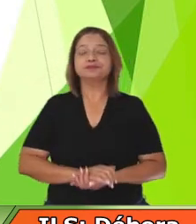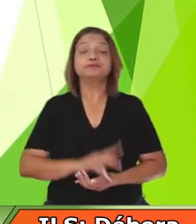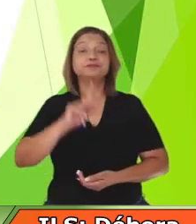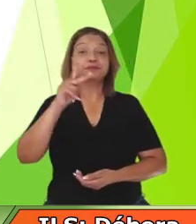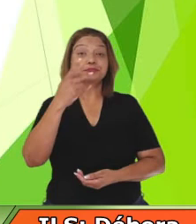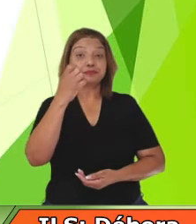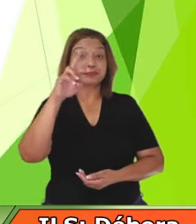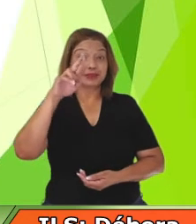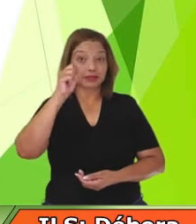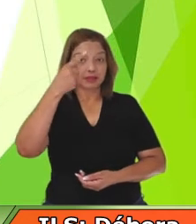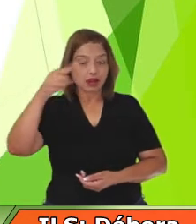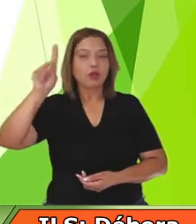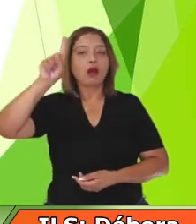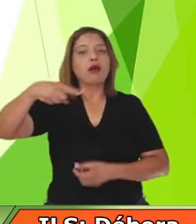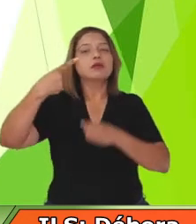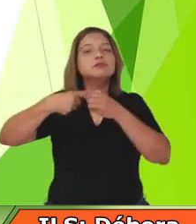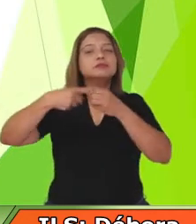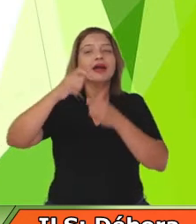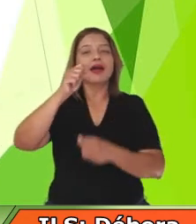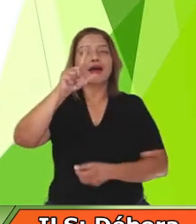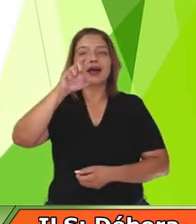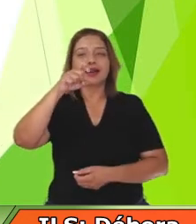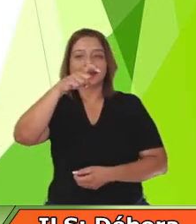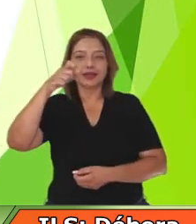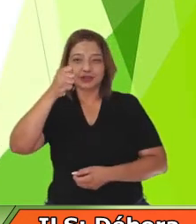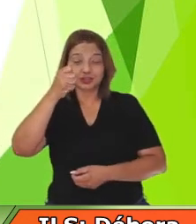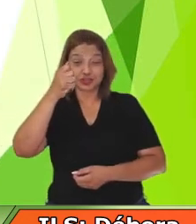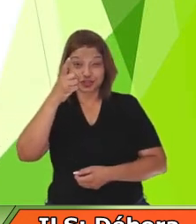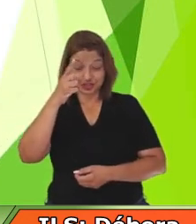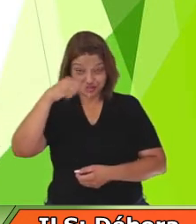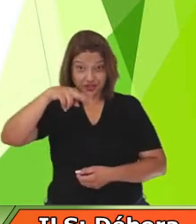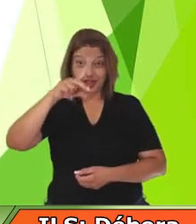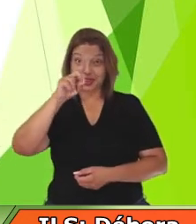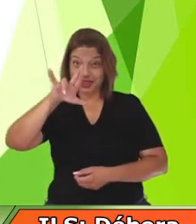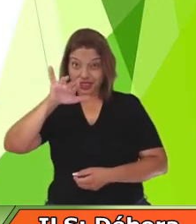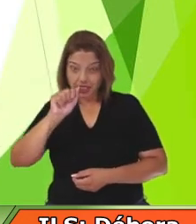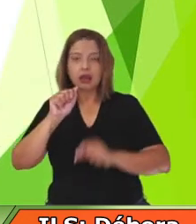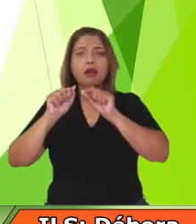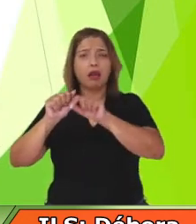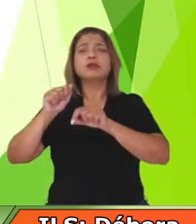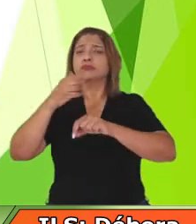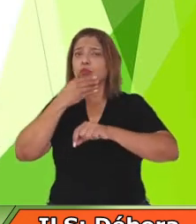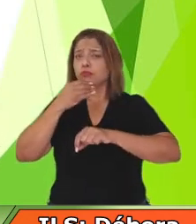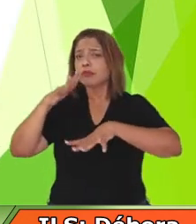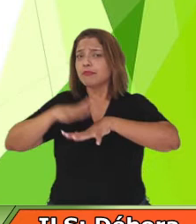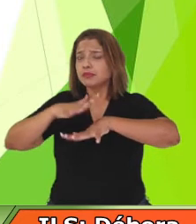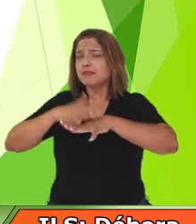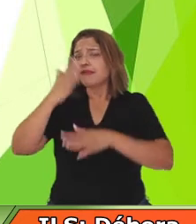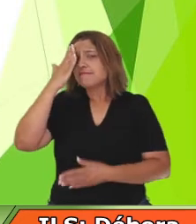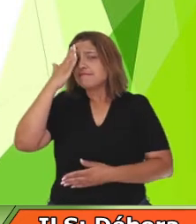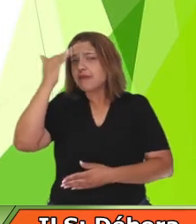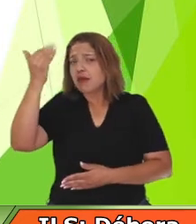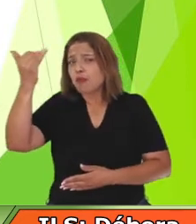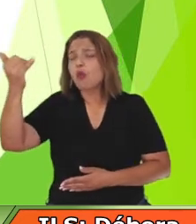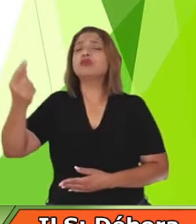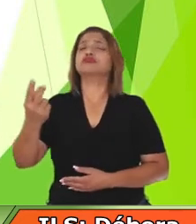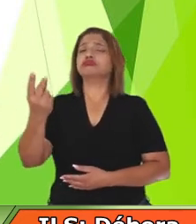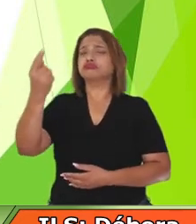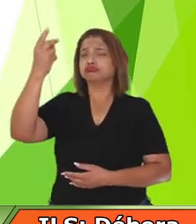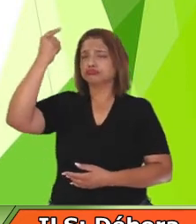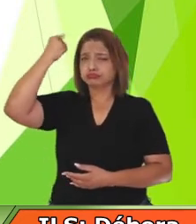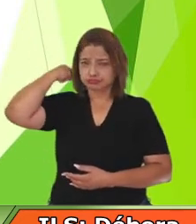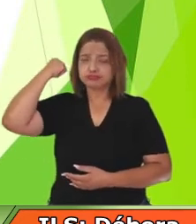de Alexandria, foi um dos matemáticos de mais destaque em sua época.